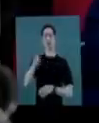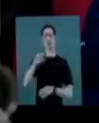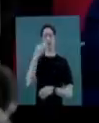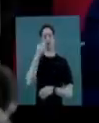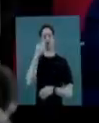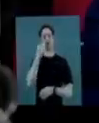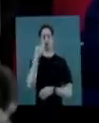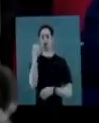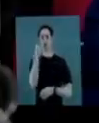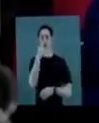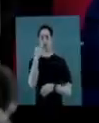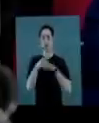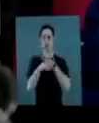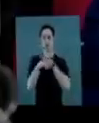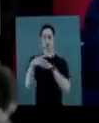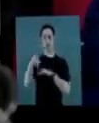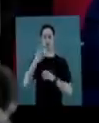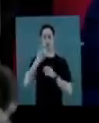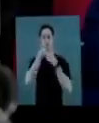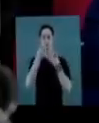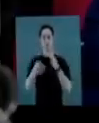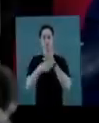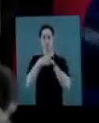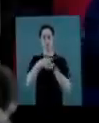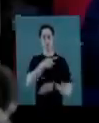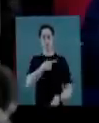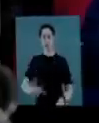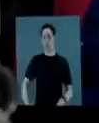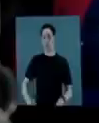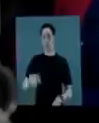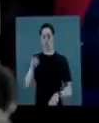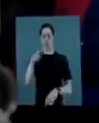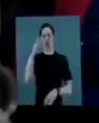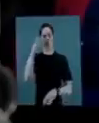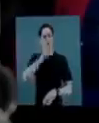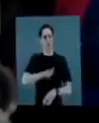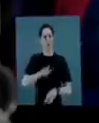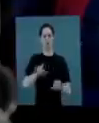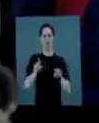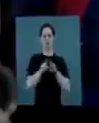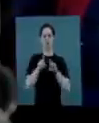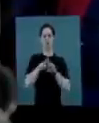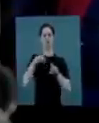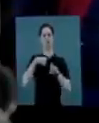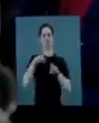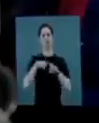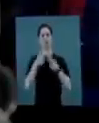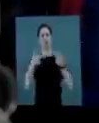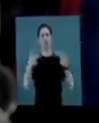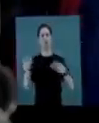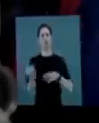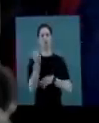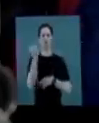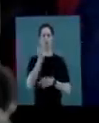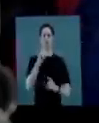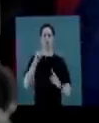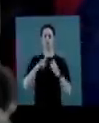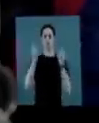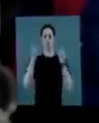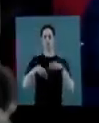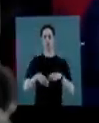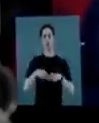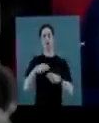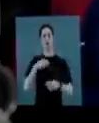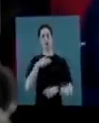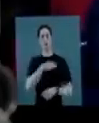convencermos dizendo é público que eu conseguiria adquirir peças fundamentais para que a missão fosse bem